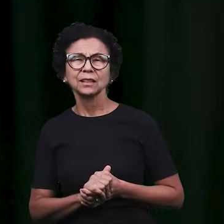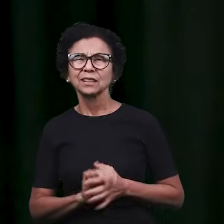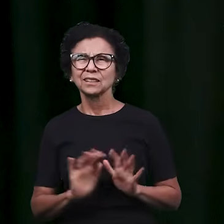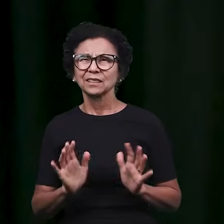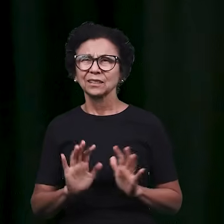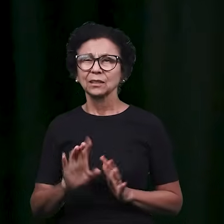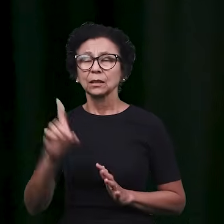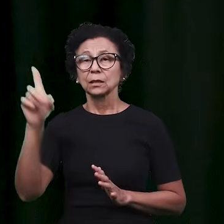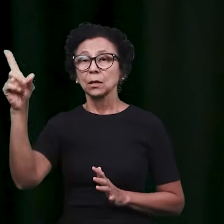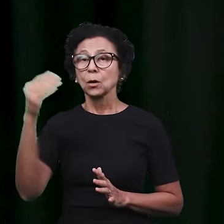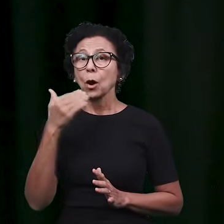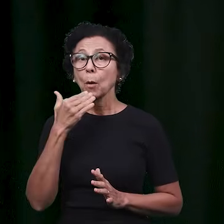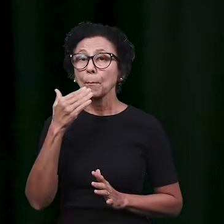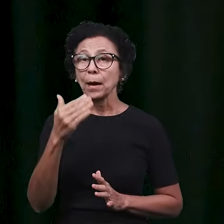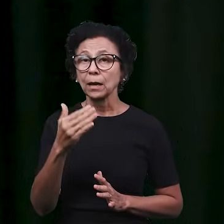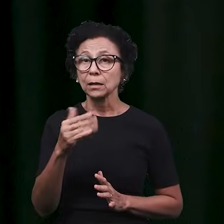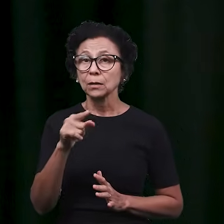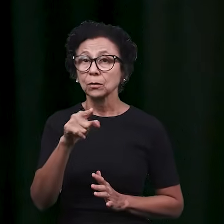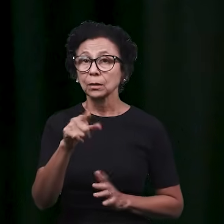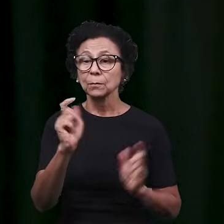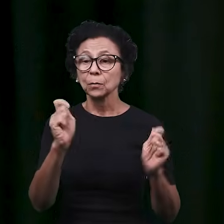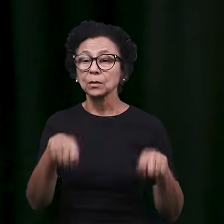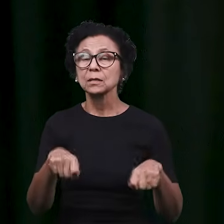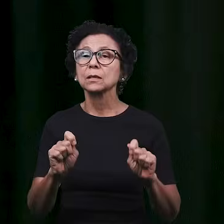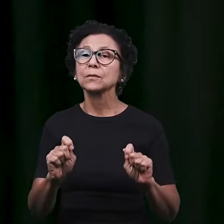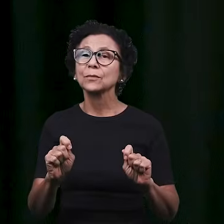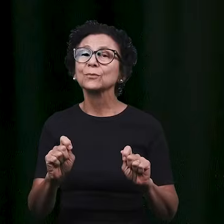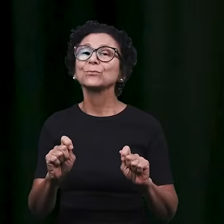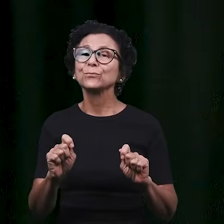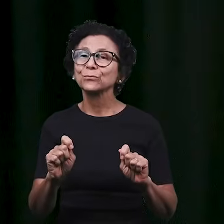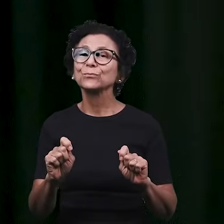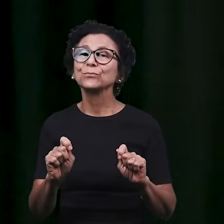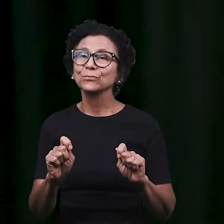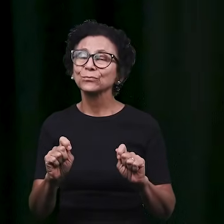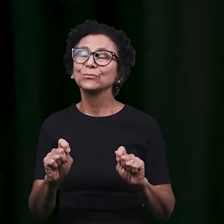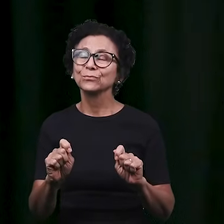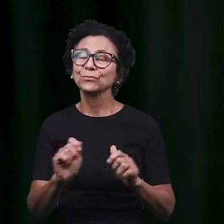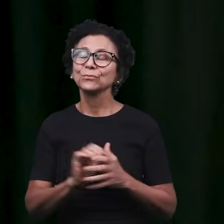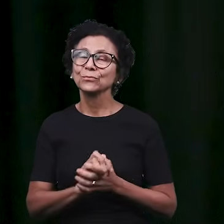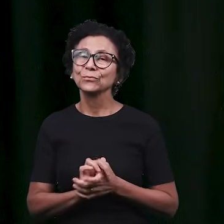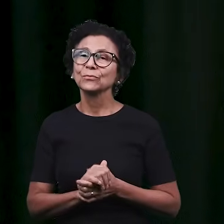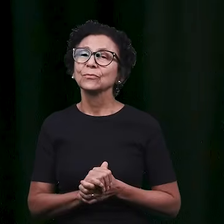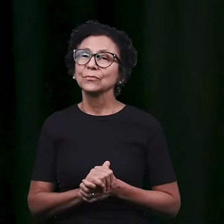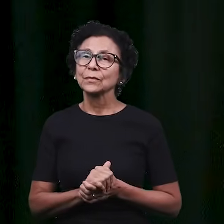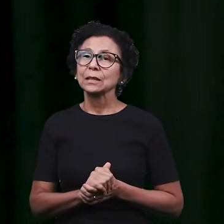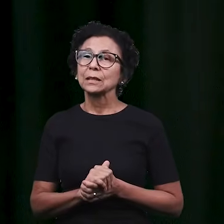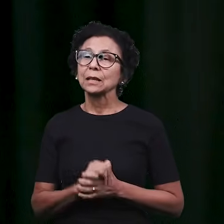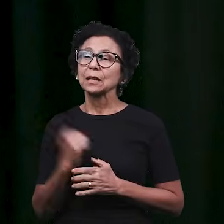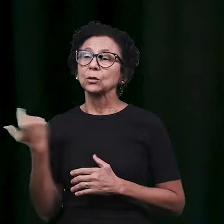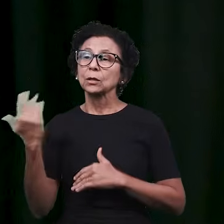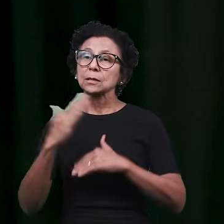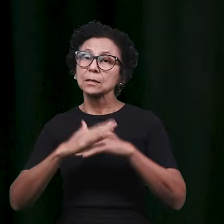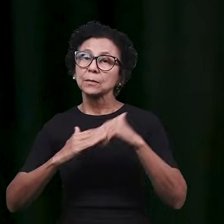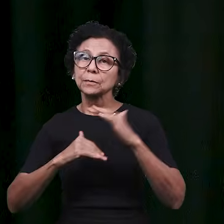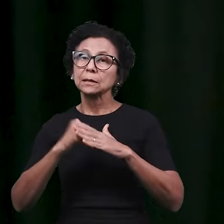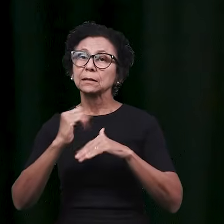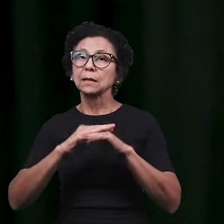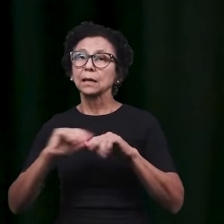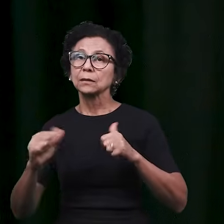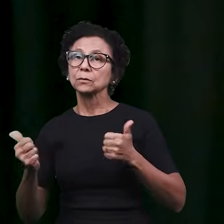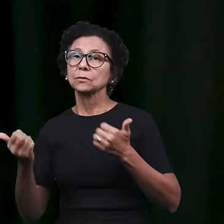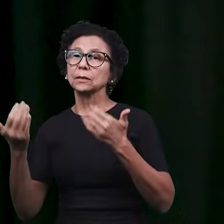o que nós não temos, mas Deus pede o melhor que nós temos, para dedicarmos a Ele o melhor que nós